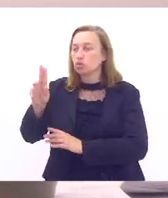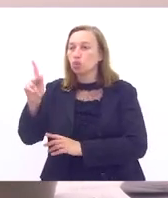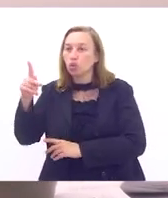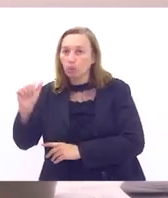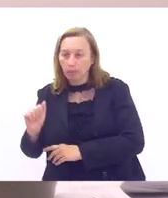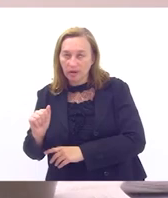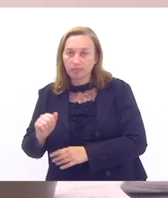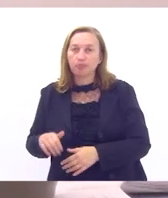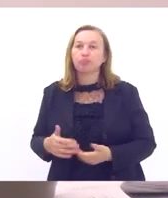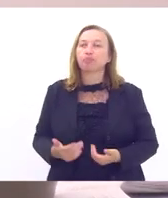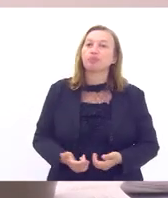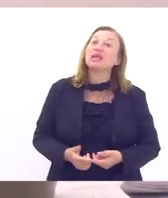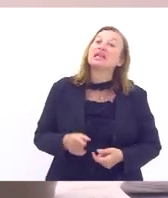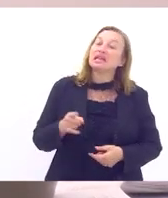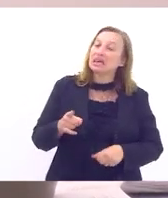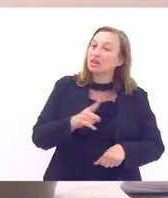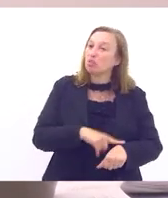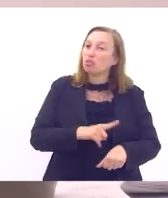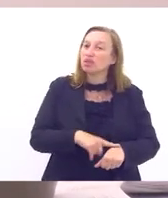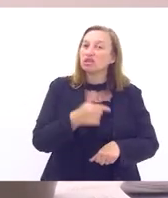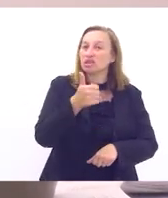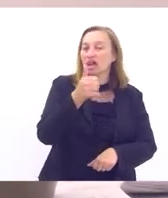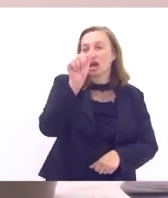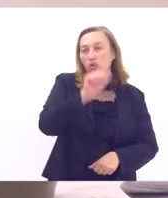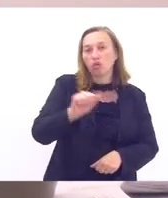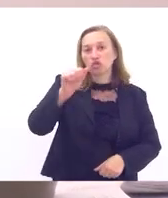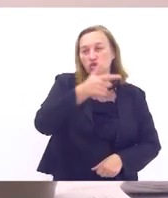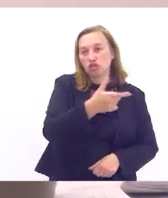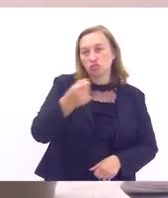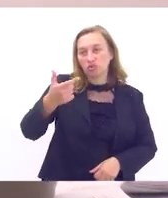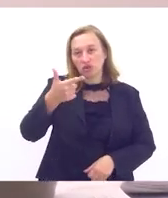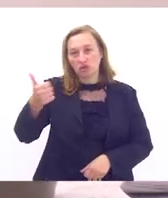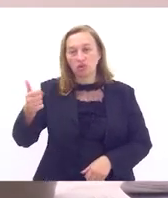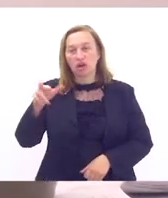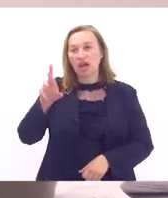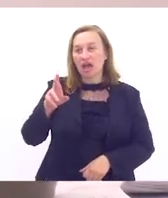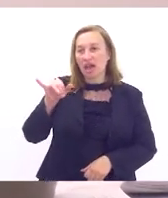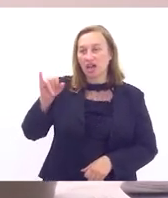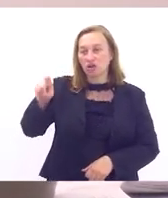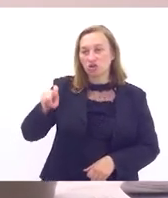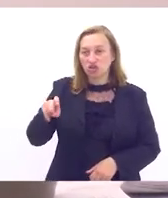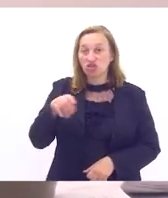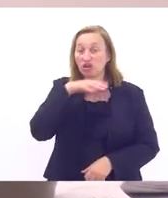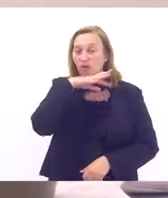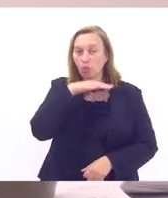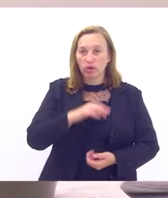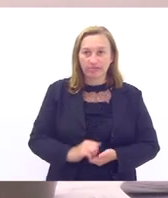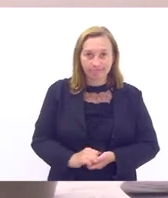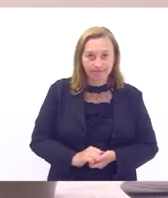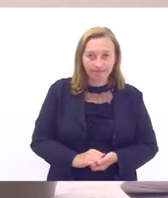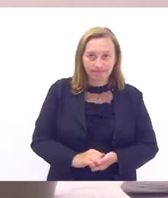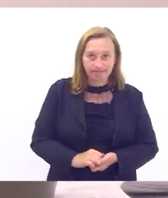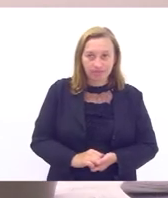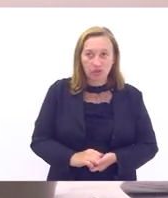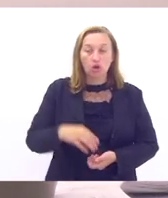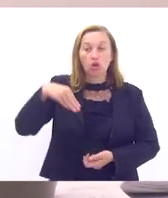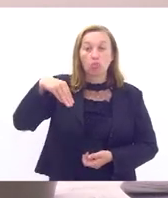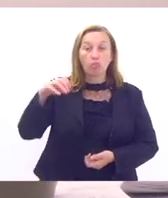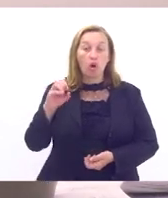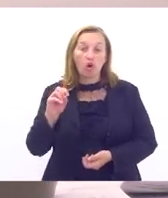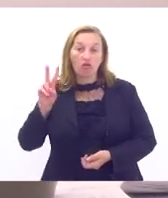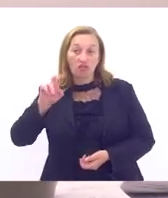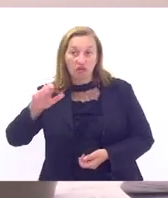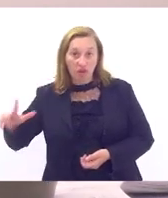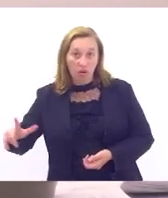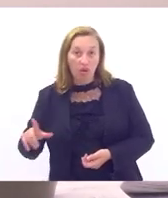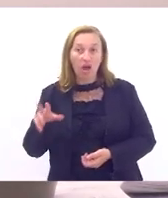Né? Naquela ocasião, em agosto de 2022, o raio-x estava inoperante, o raio-x móvel, que existe,